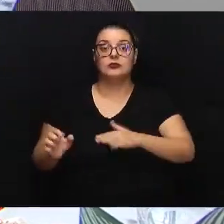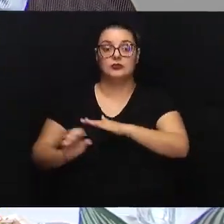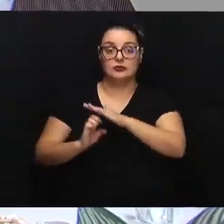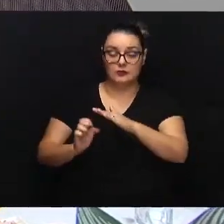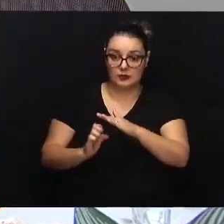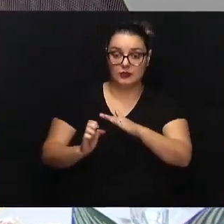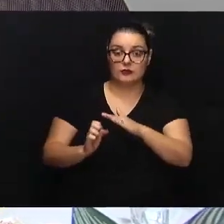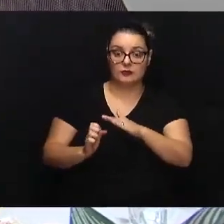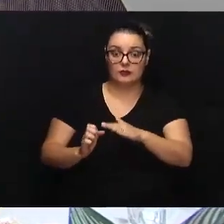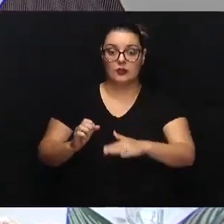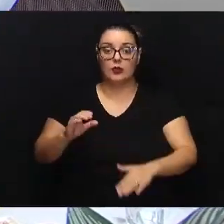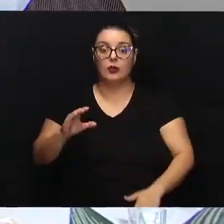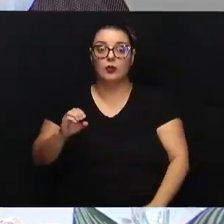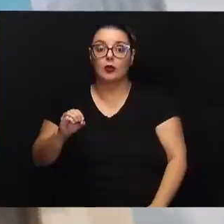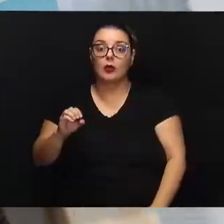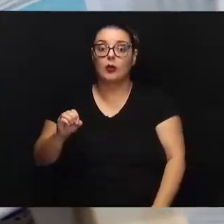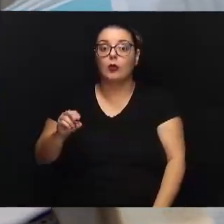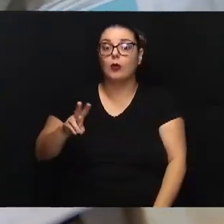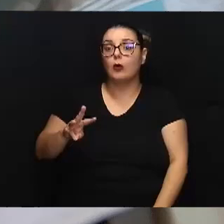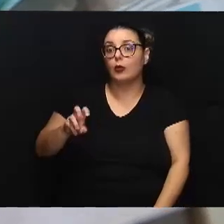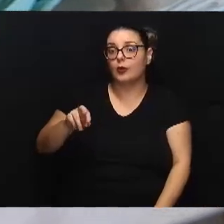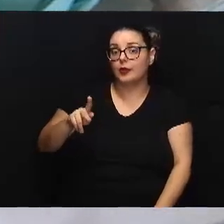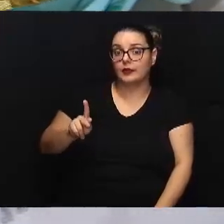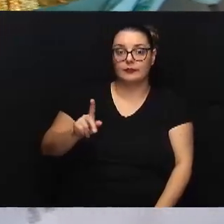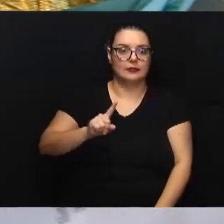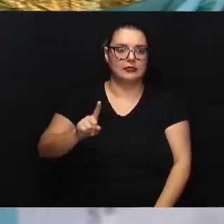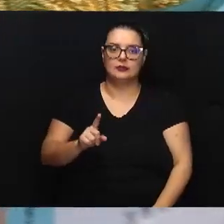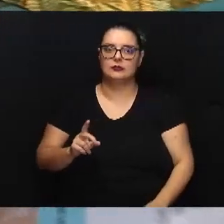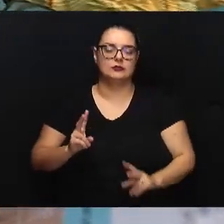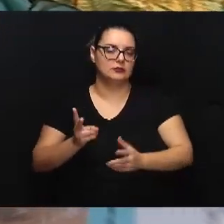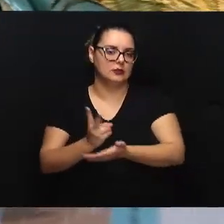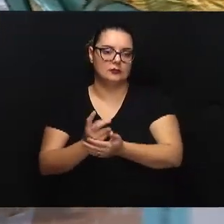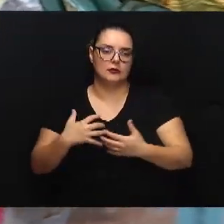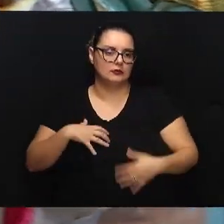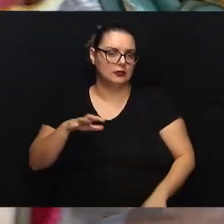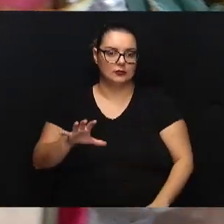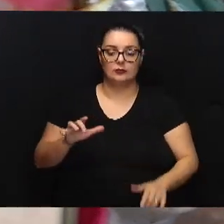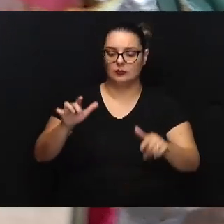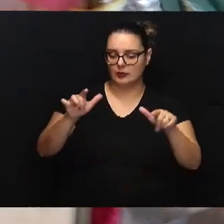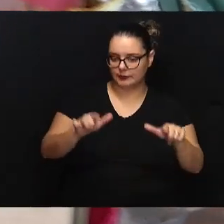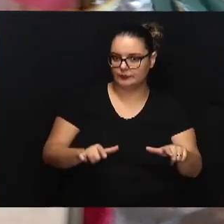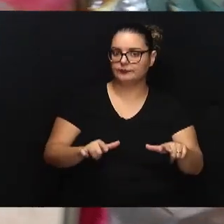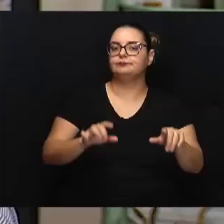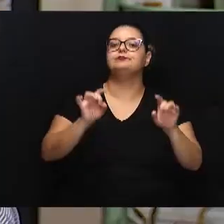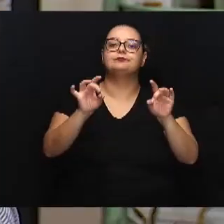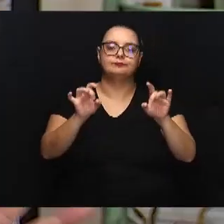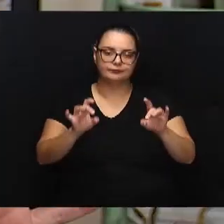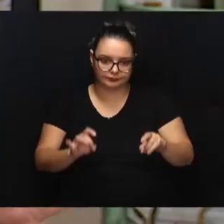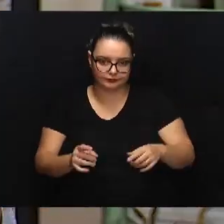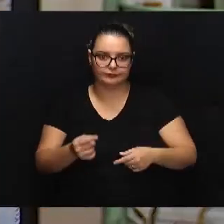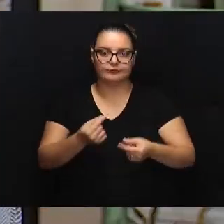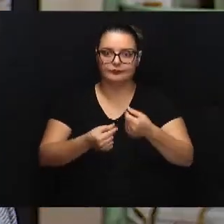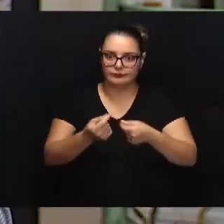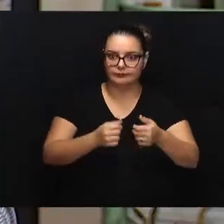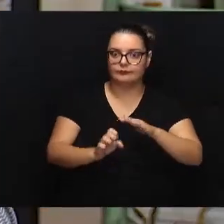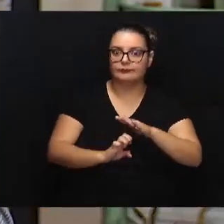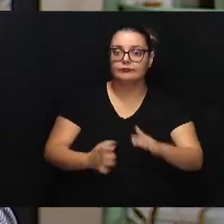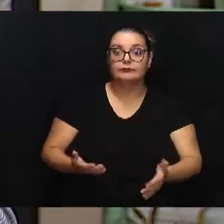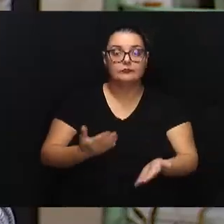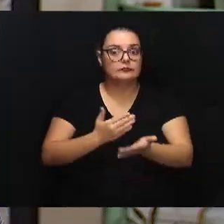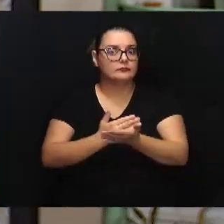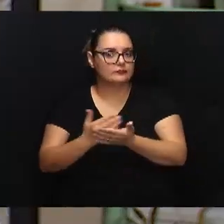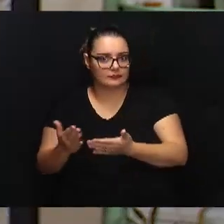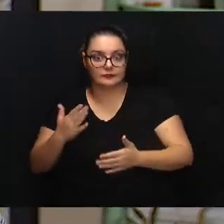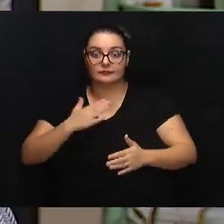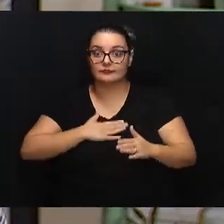coworking, mas nem sempre foi assim, com um espaço destinado especialmente ao negócio. No começo era na minha